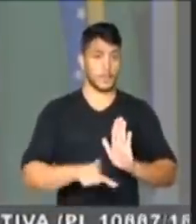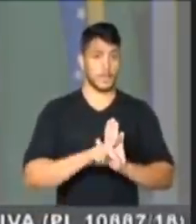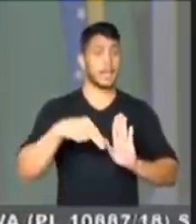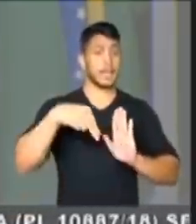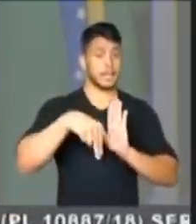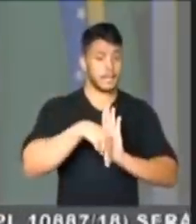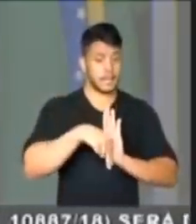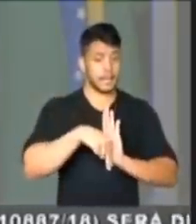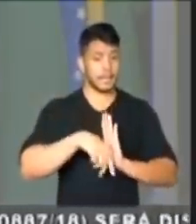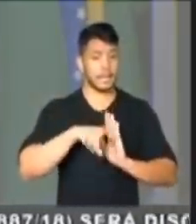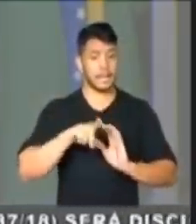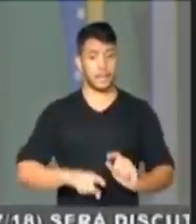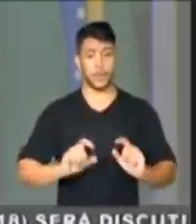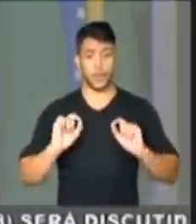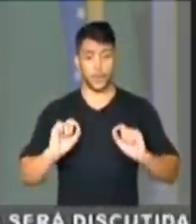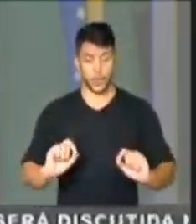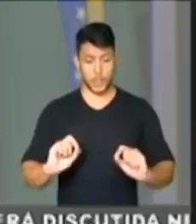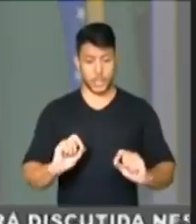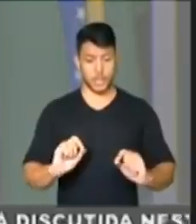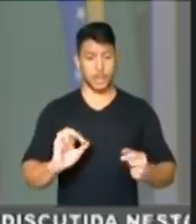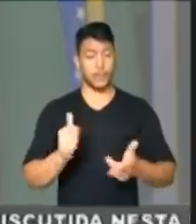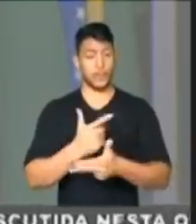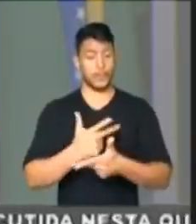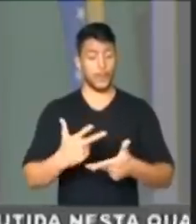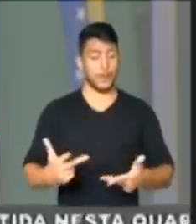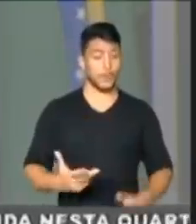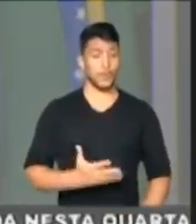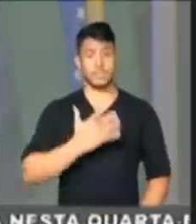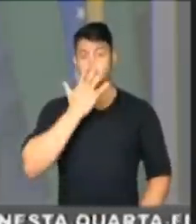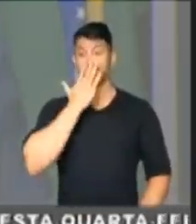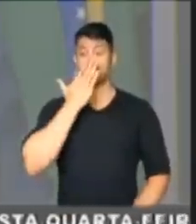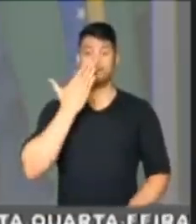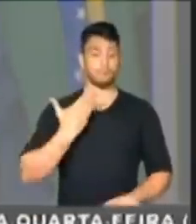dos colegas porque de fato é algo escandaloso,